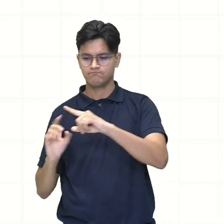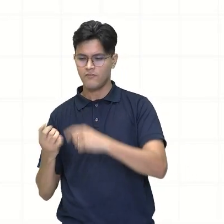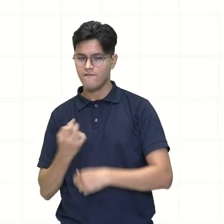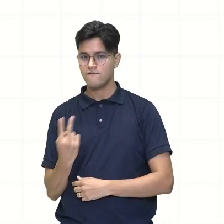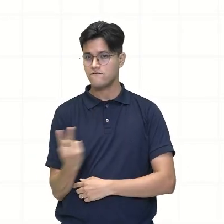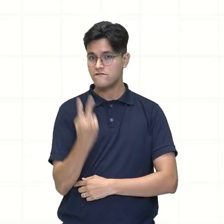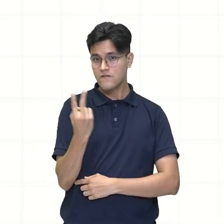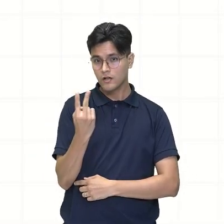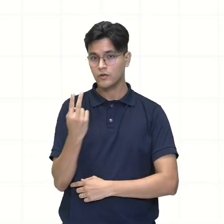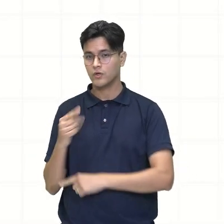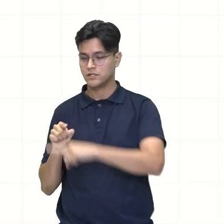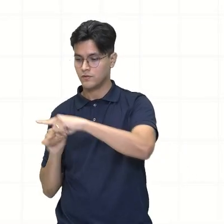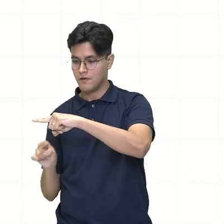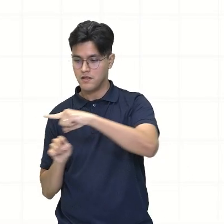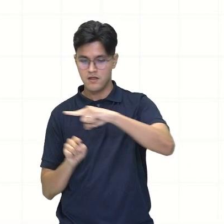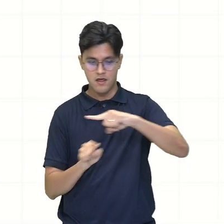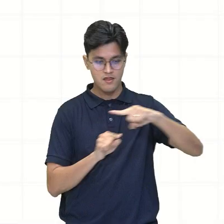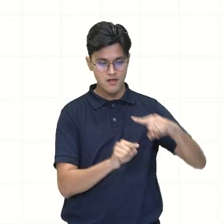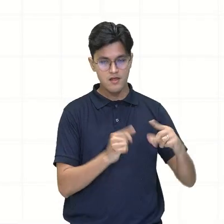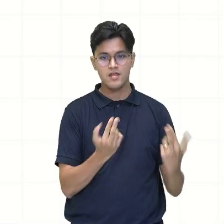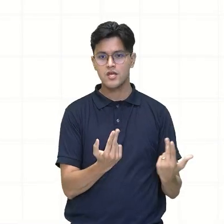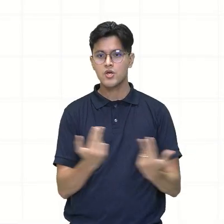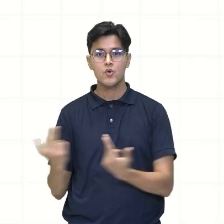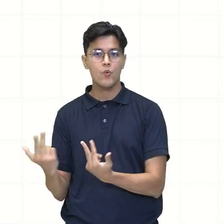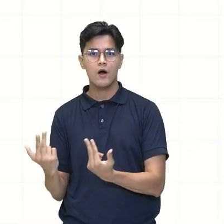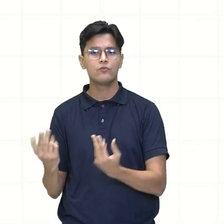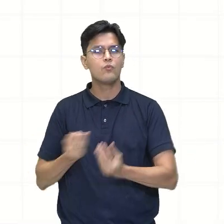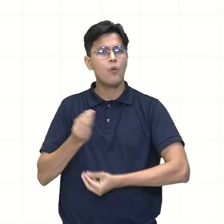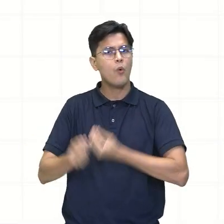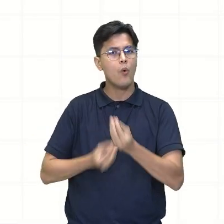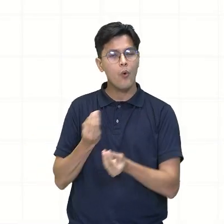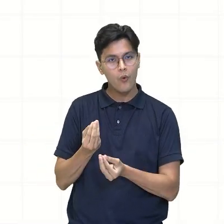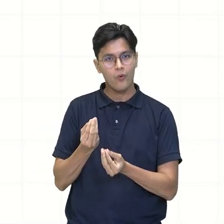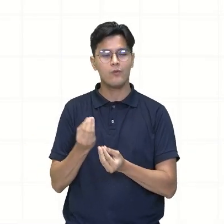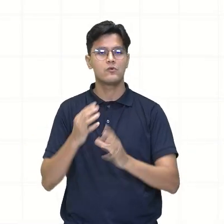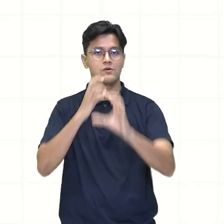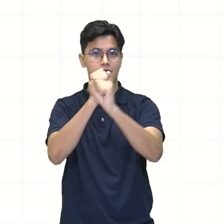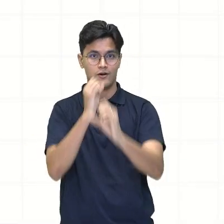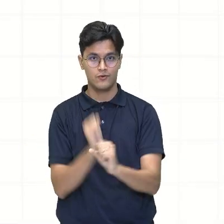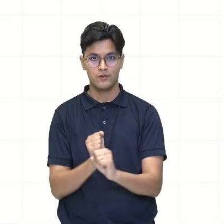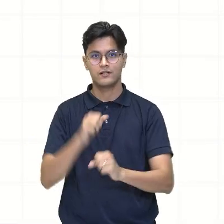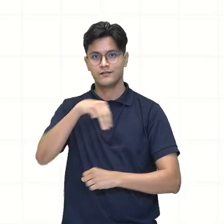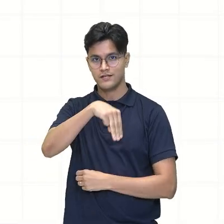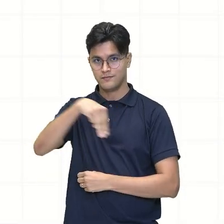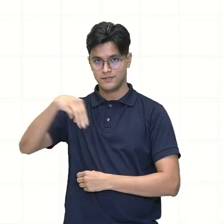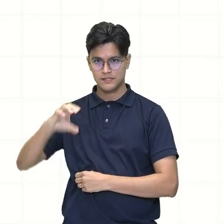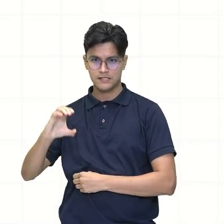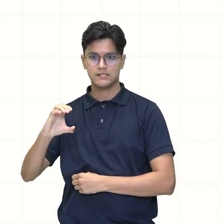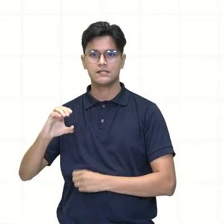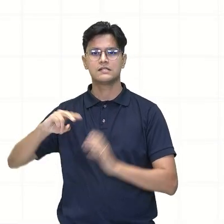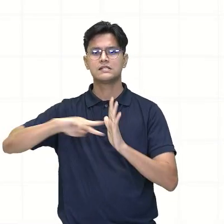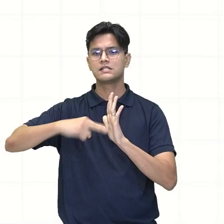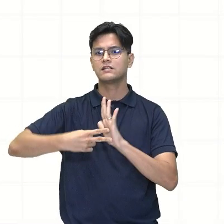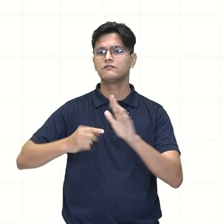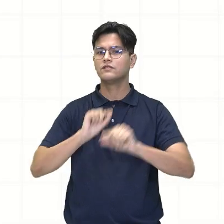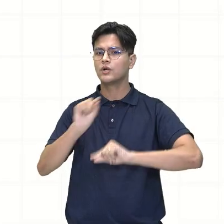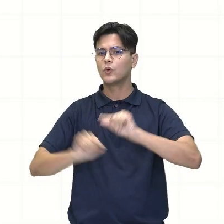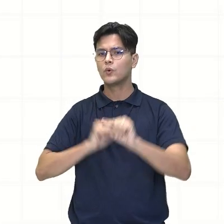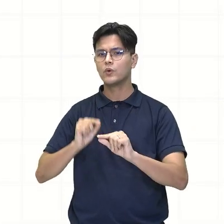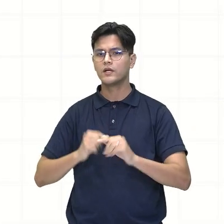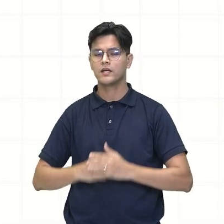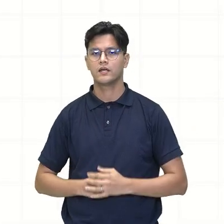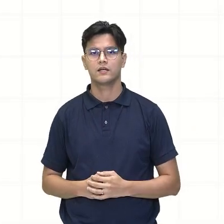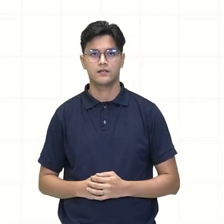partir do mínimo múltiplo comum, que é o MMC. O que é esse MMC? É o menor número que é capaz de